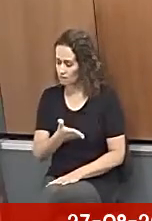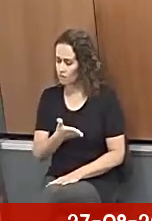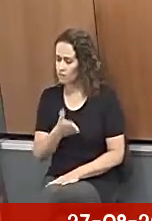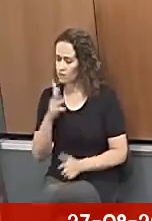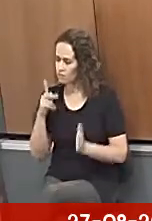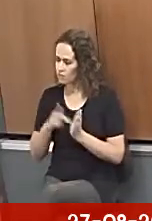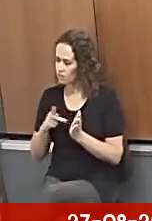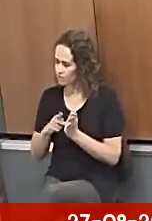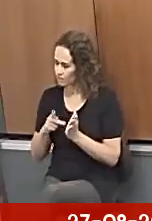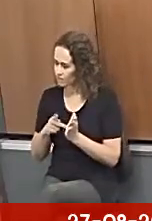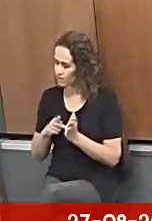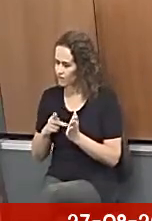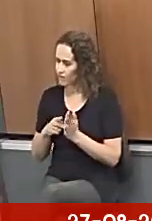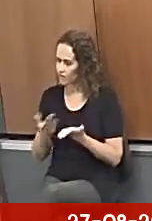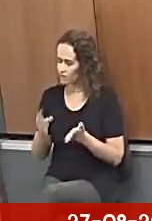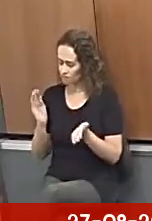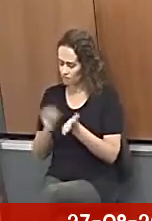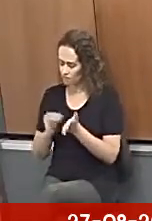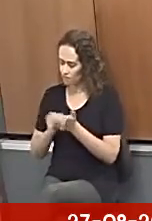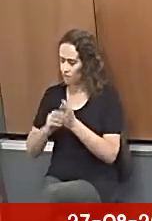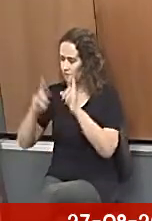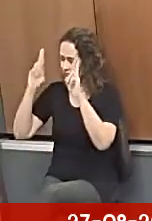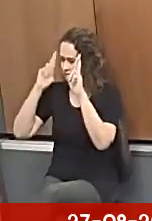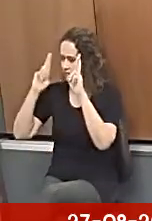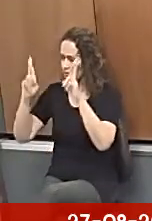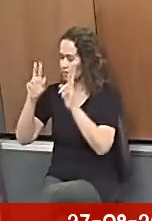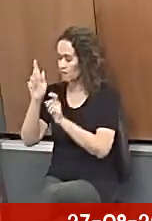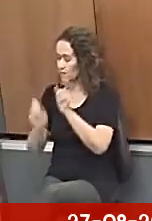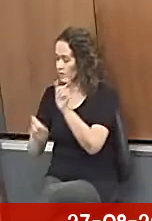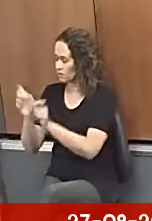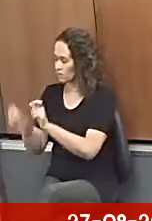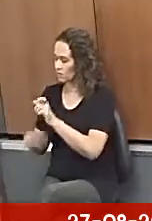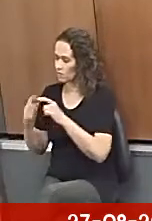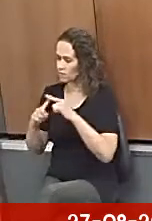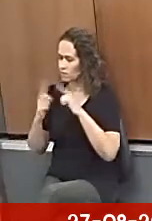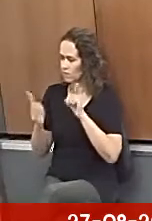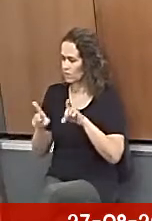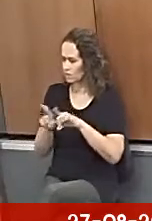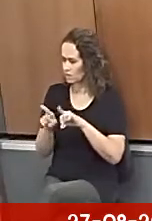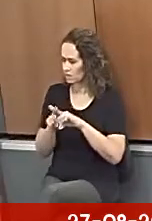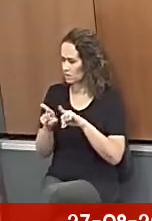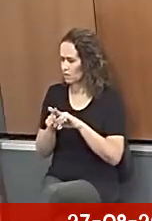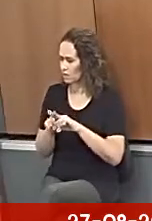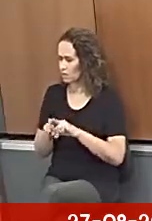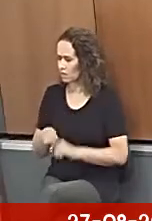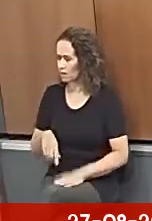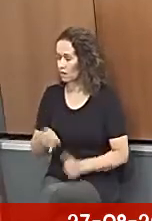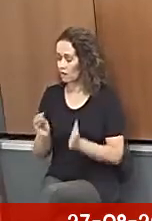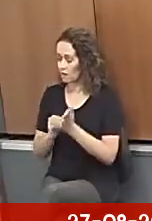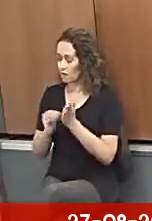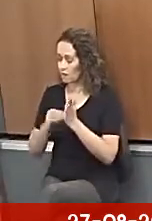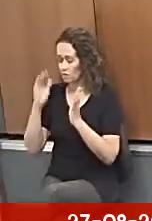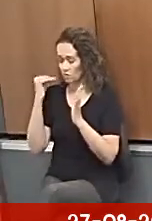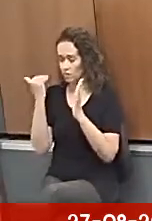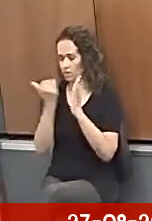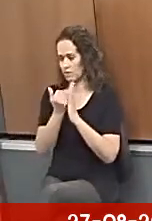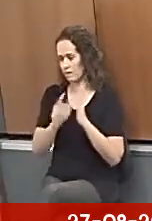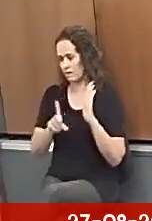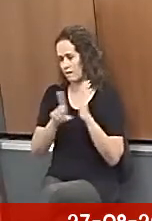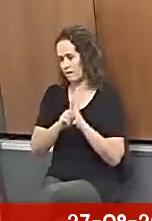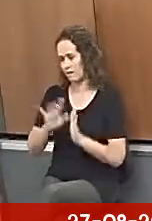não só desrespeitando as pessoas mas descumprindo leis federais obrigado obrigado